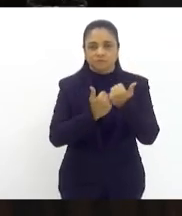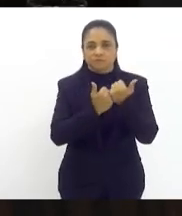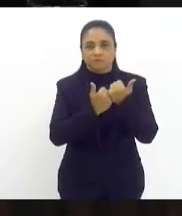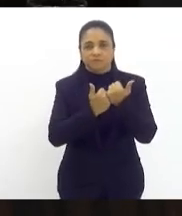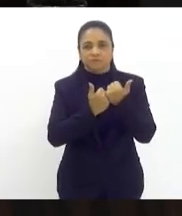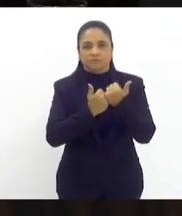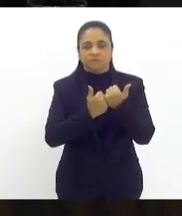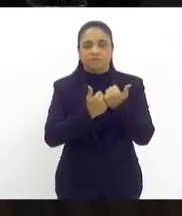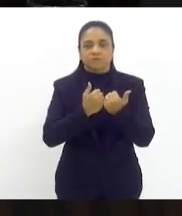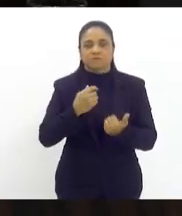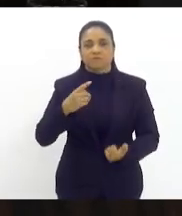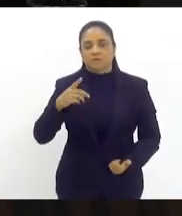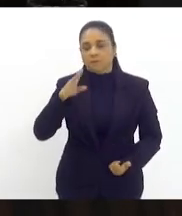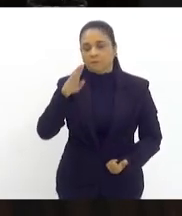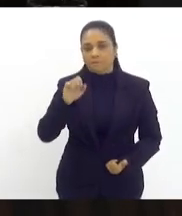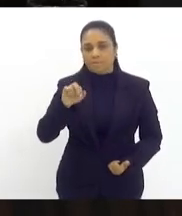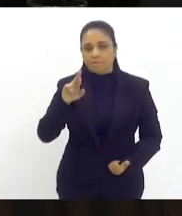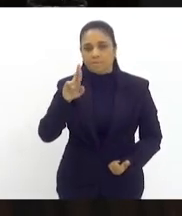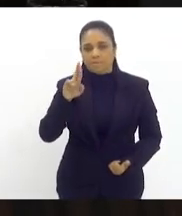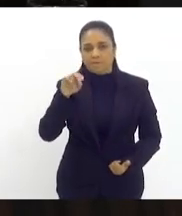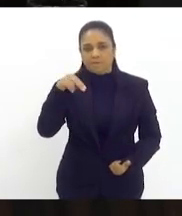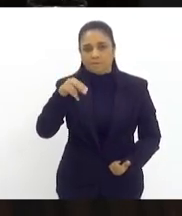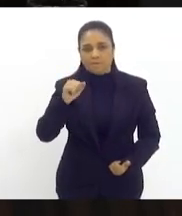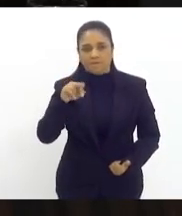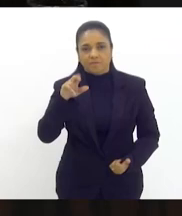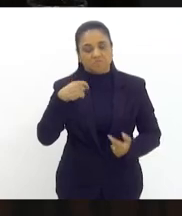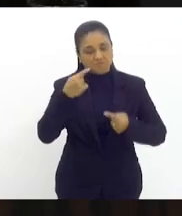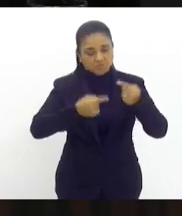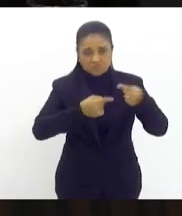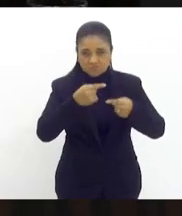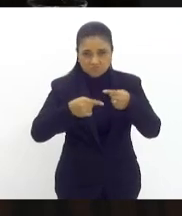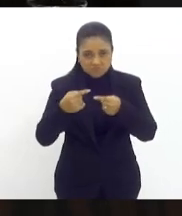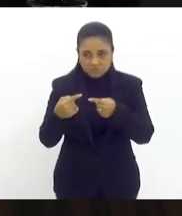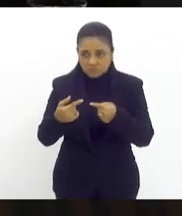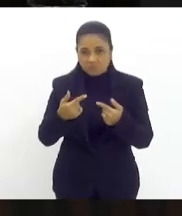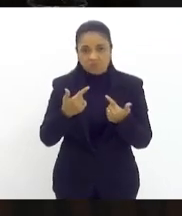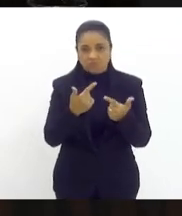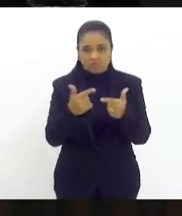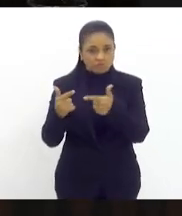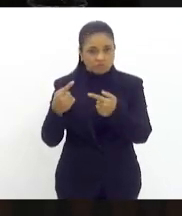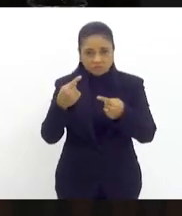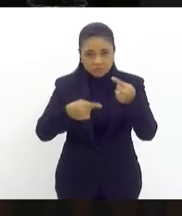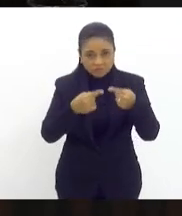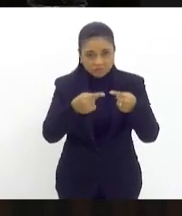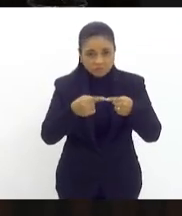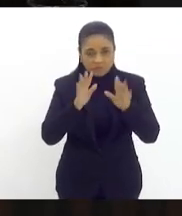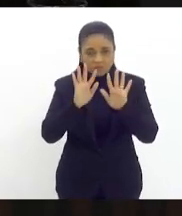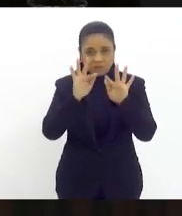havendo quem queira discutir. Encerrada a discussão.